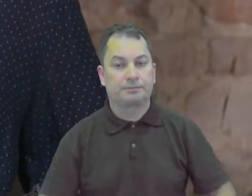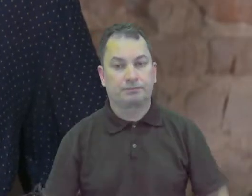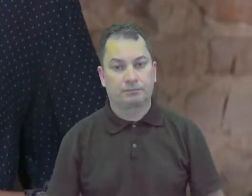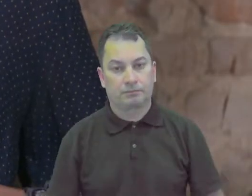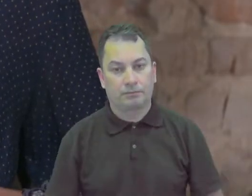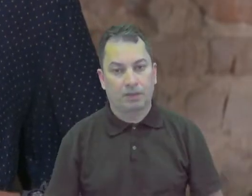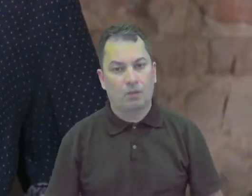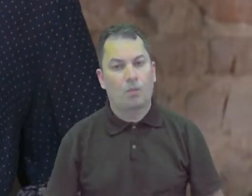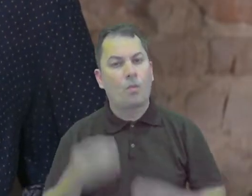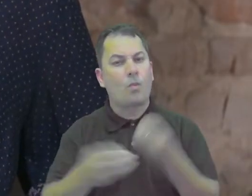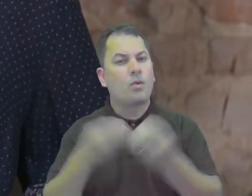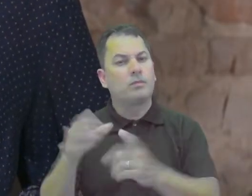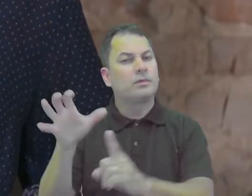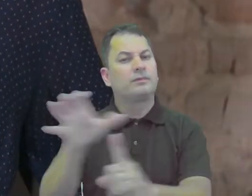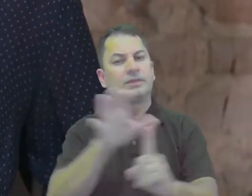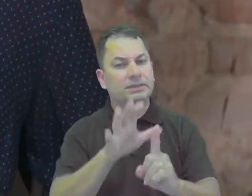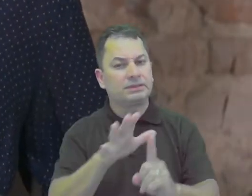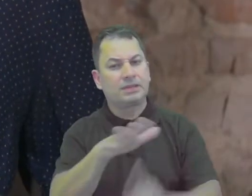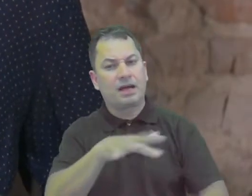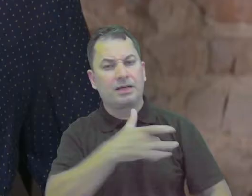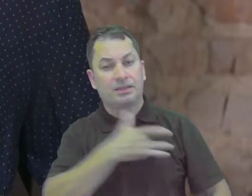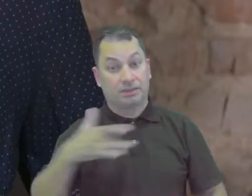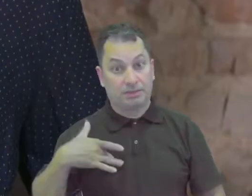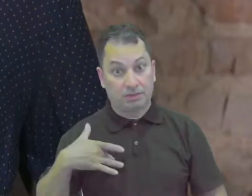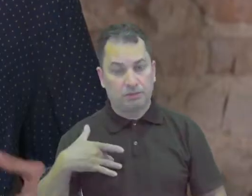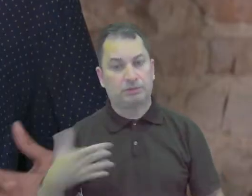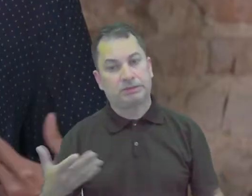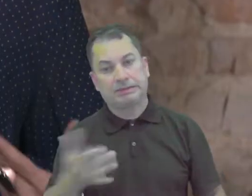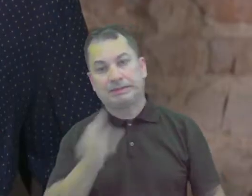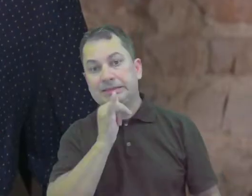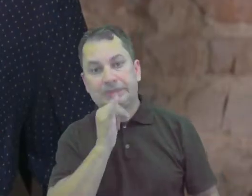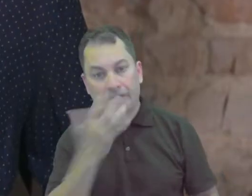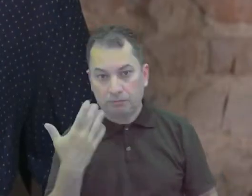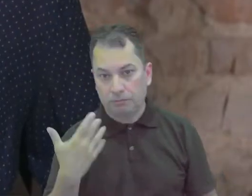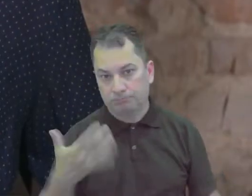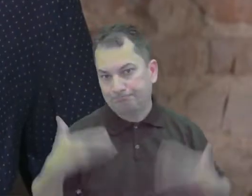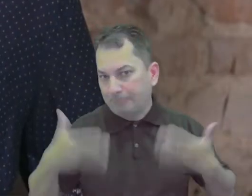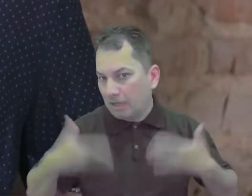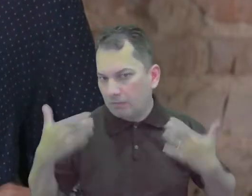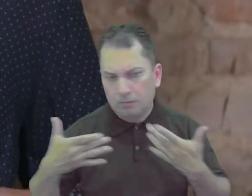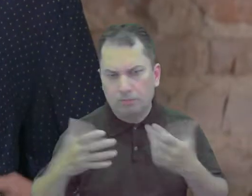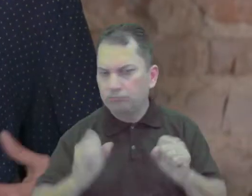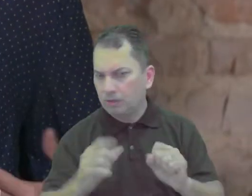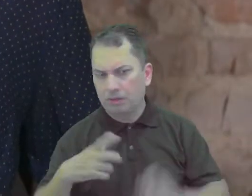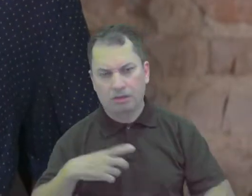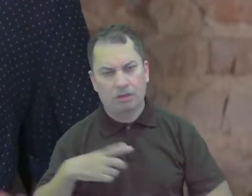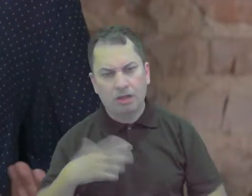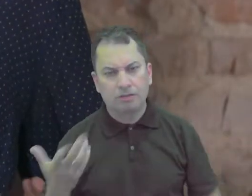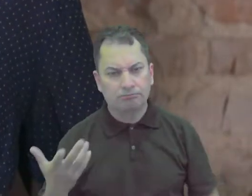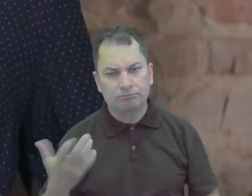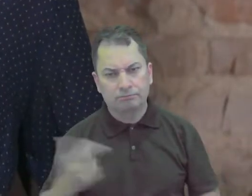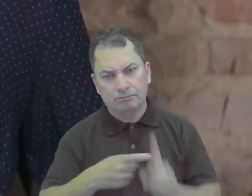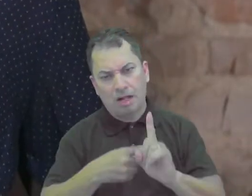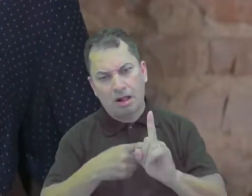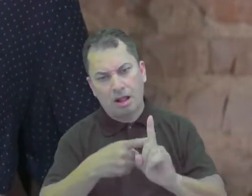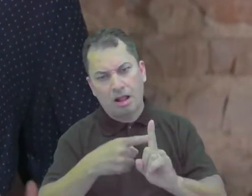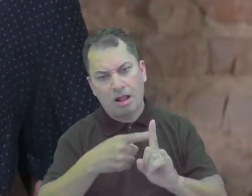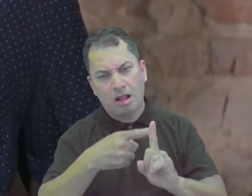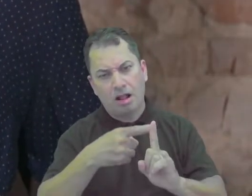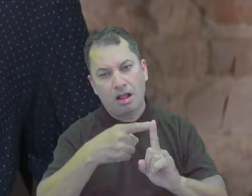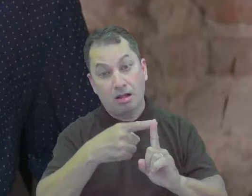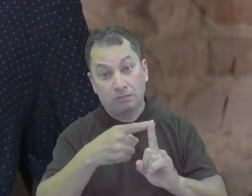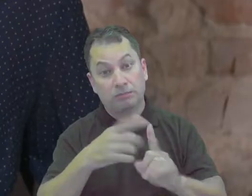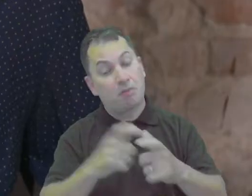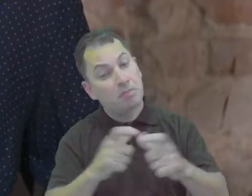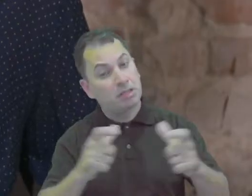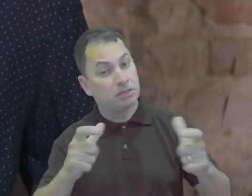de calor, a gente pode ter dificuldades, a gente pode ter questões ligadas ao diabetes, doenças